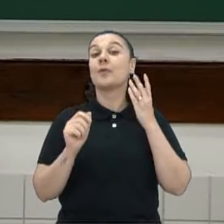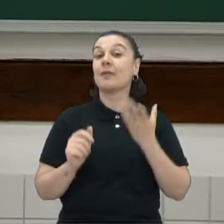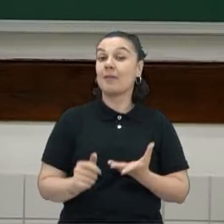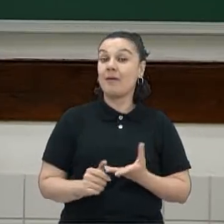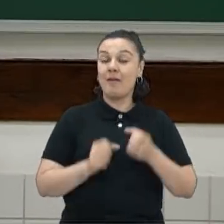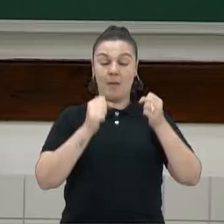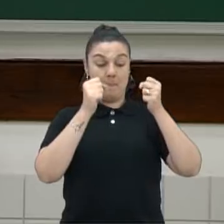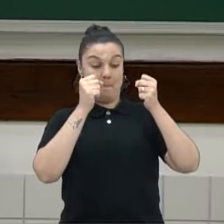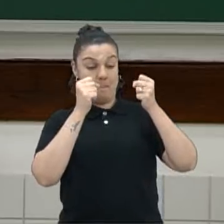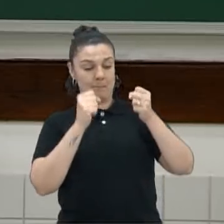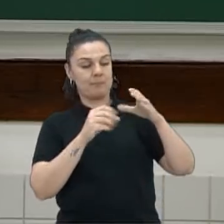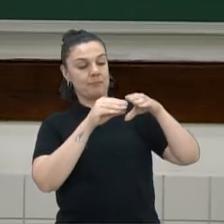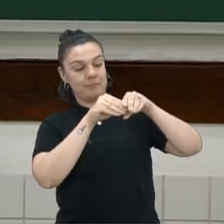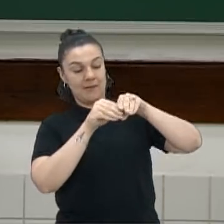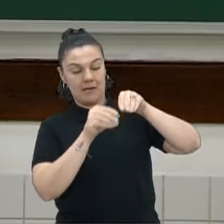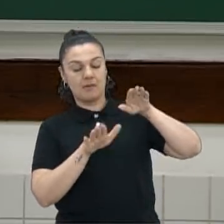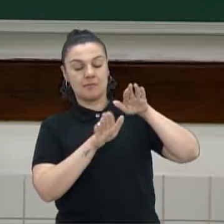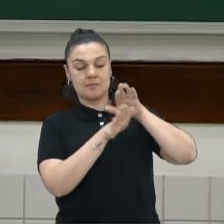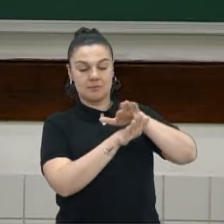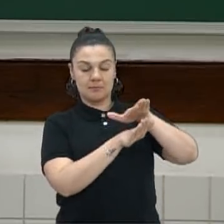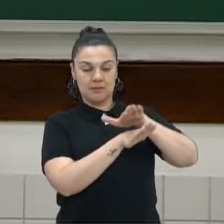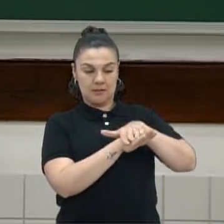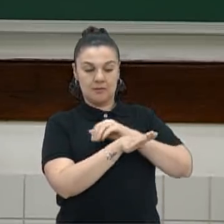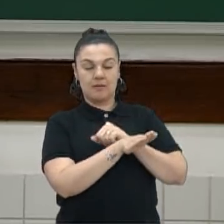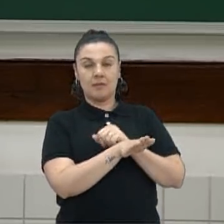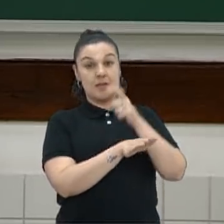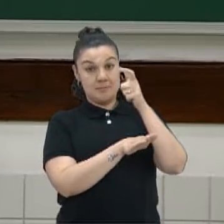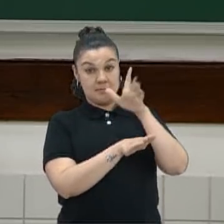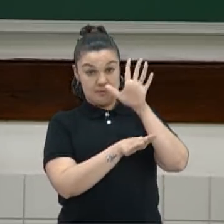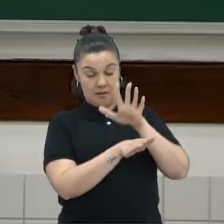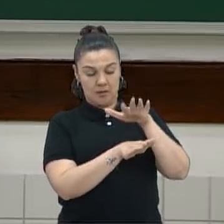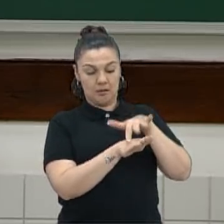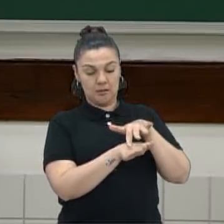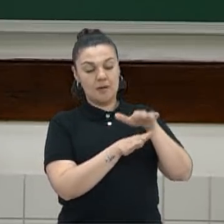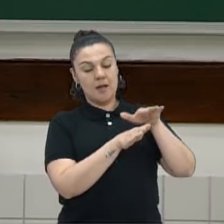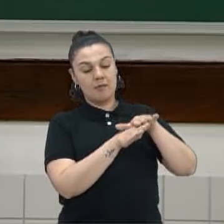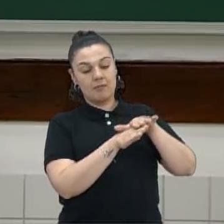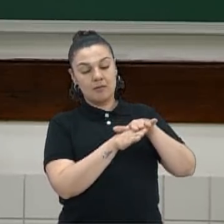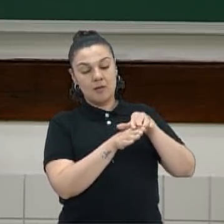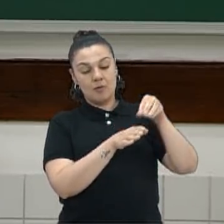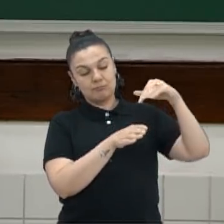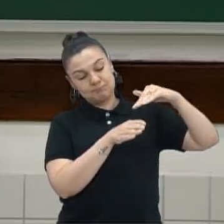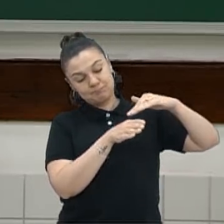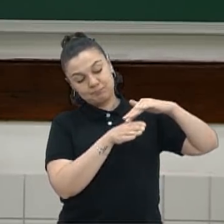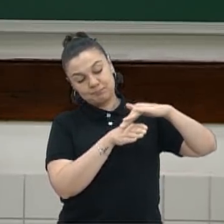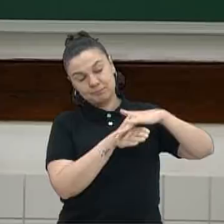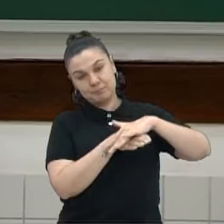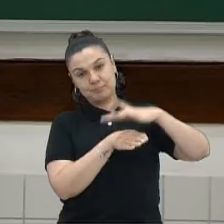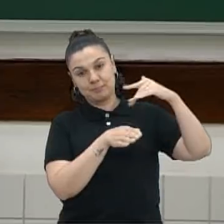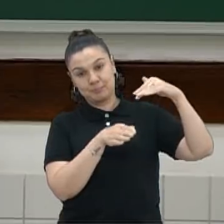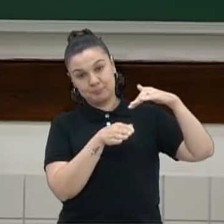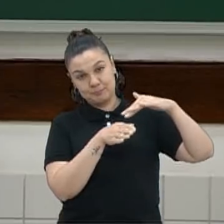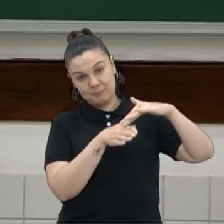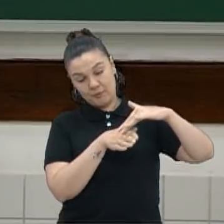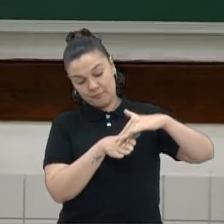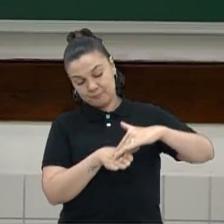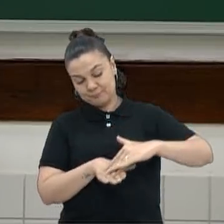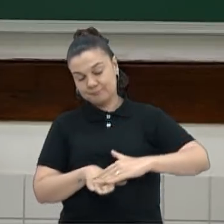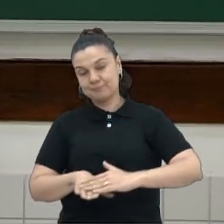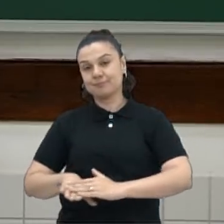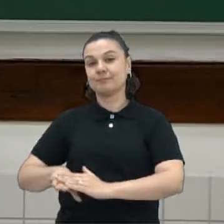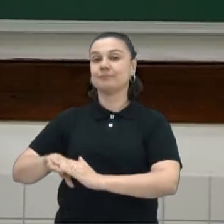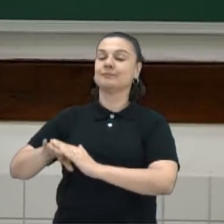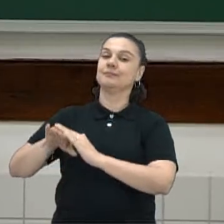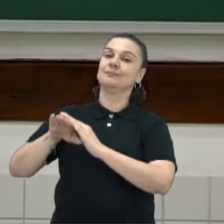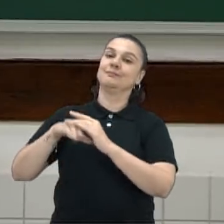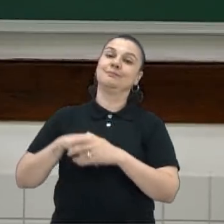que esse solo que estava lá no seu lugar acabe escoando superficialmente e